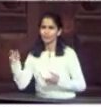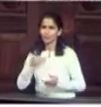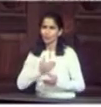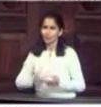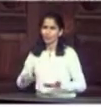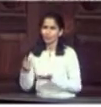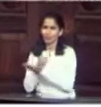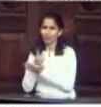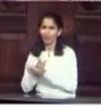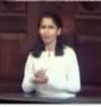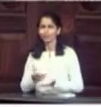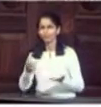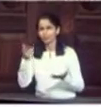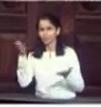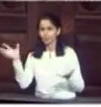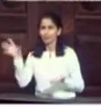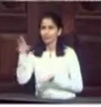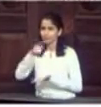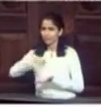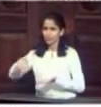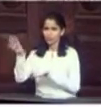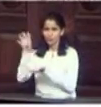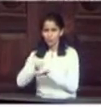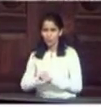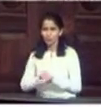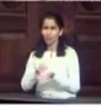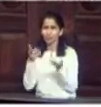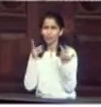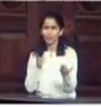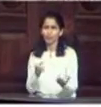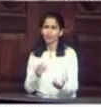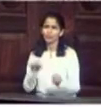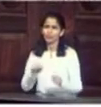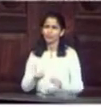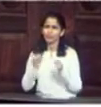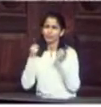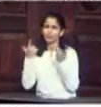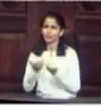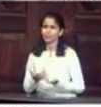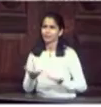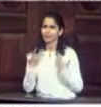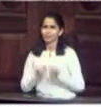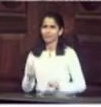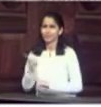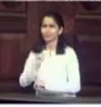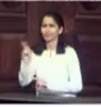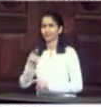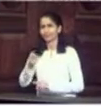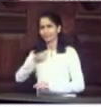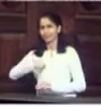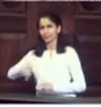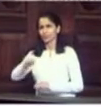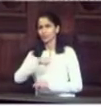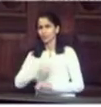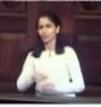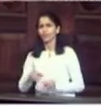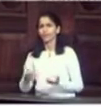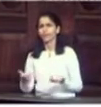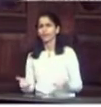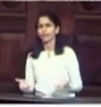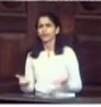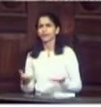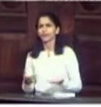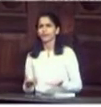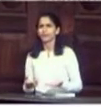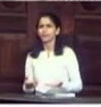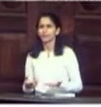o aprendizado equivocado deste governo? É inadmissível que nós façamos exatamente,